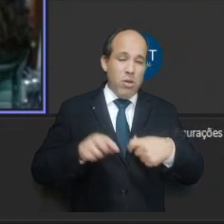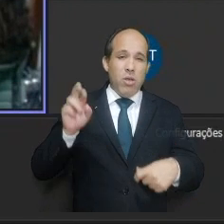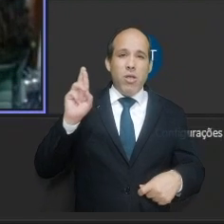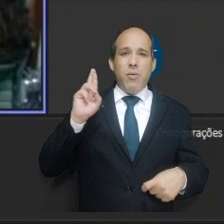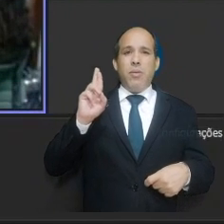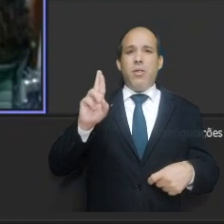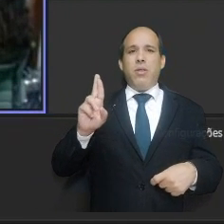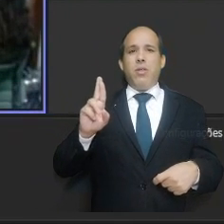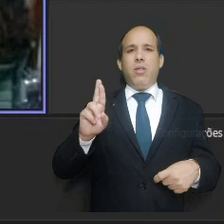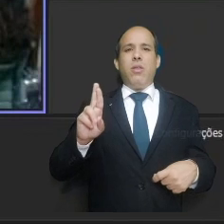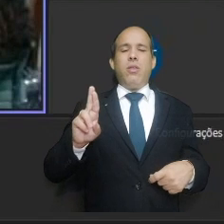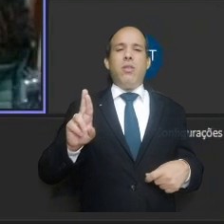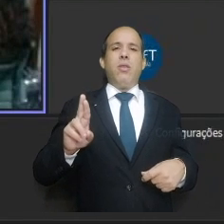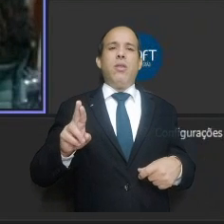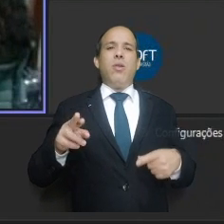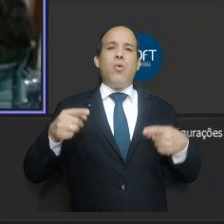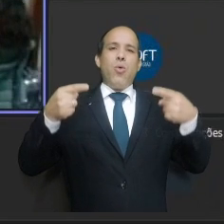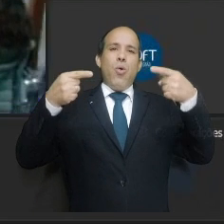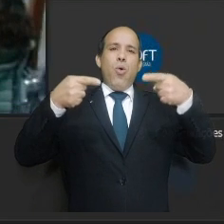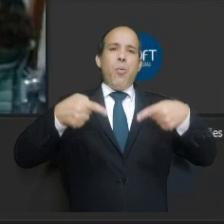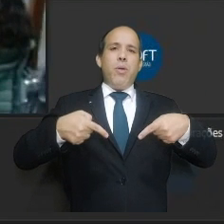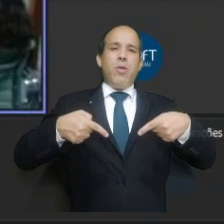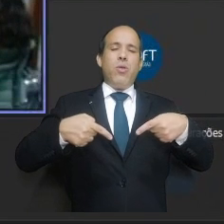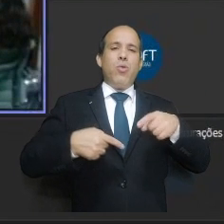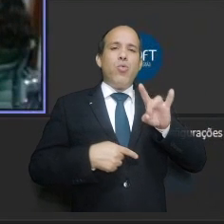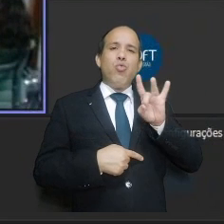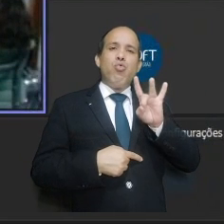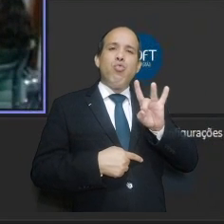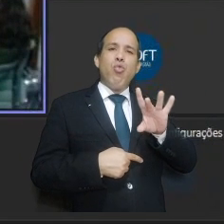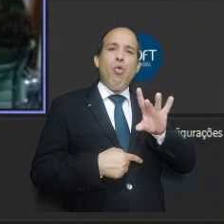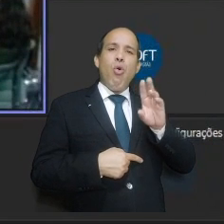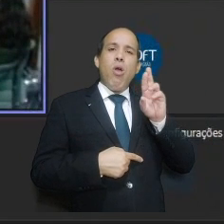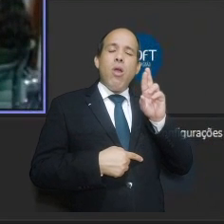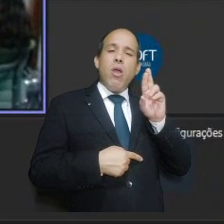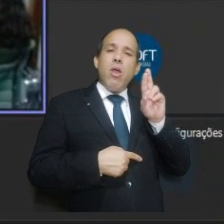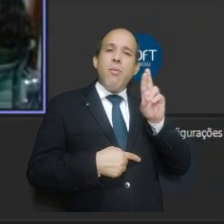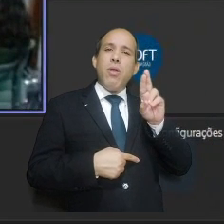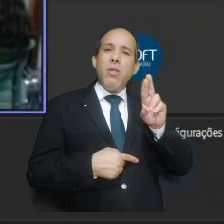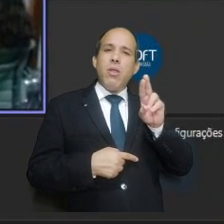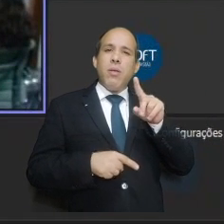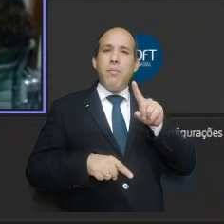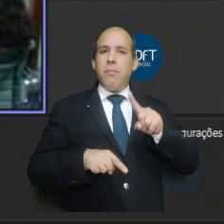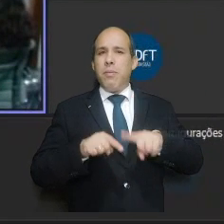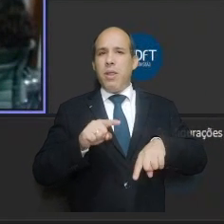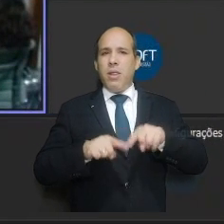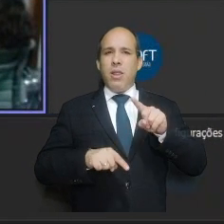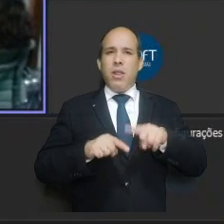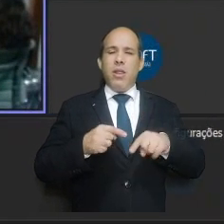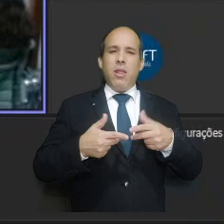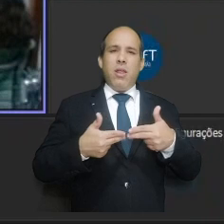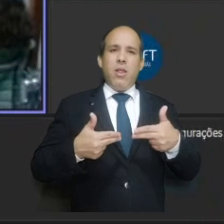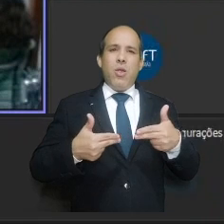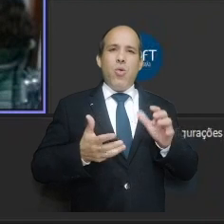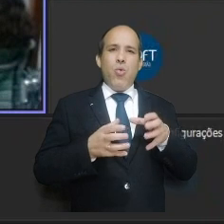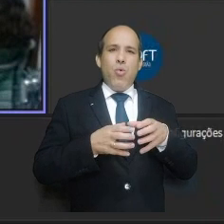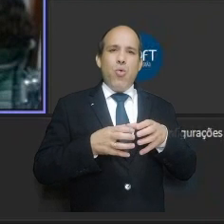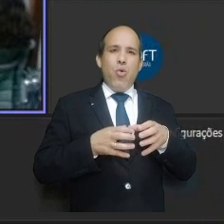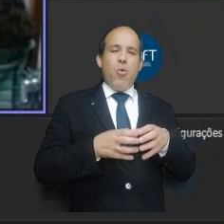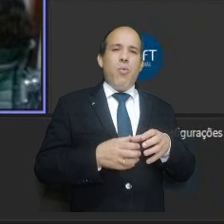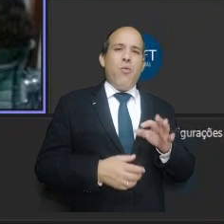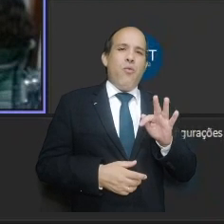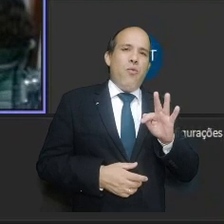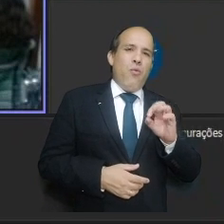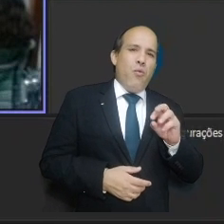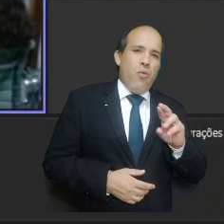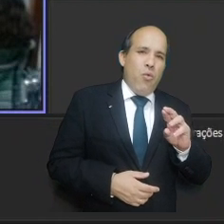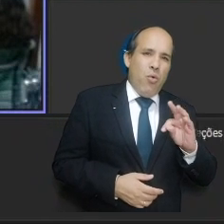o representante ele competiria somente representar os produtos